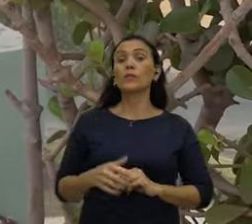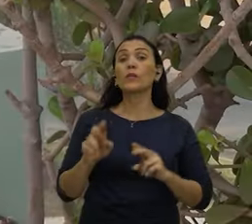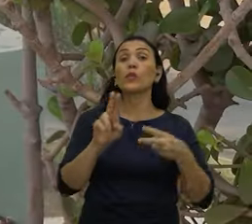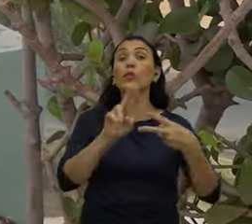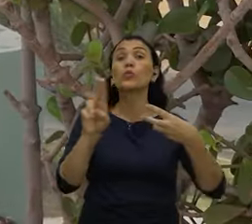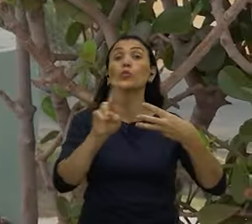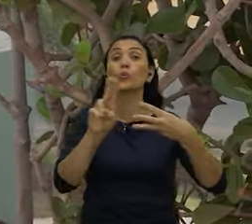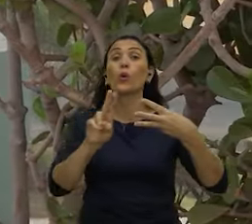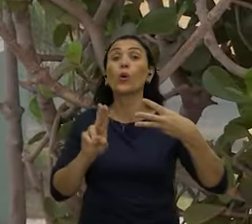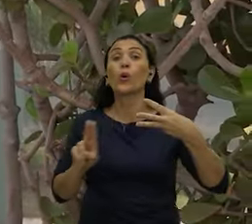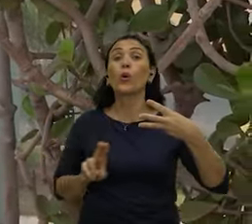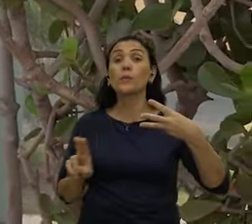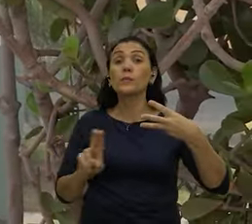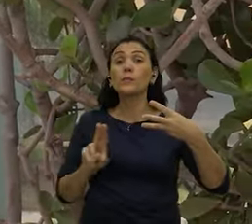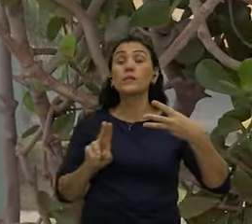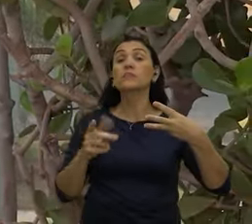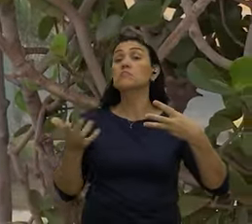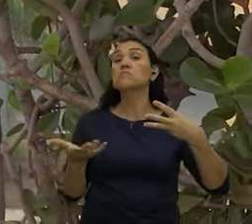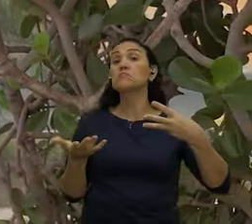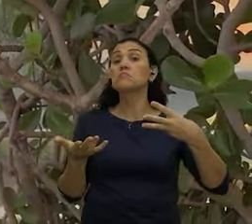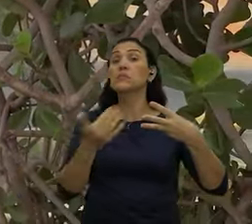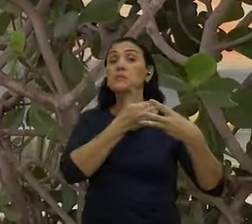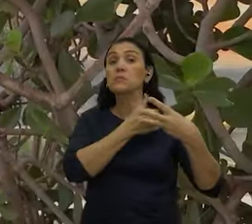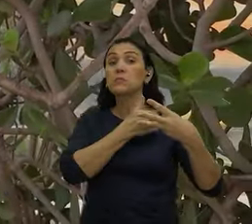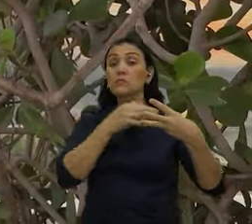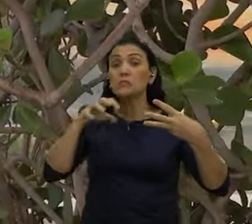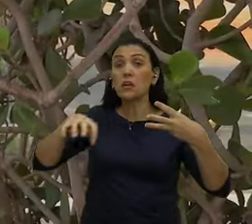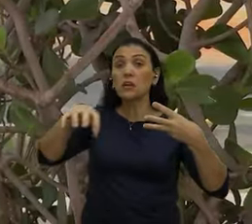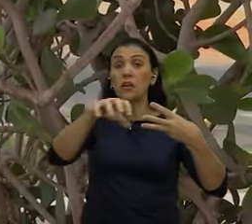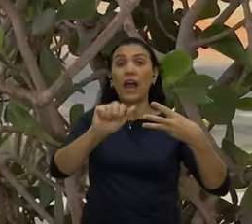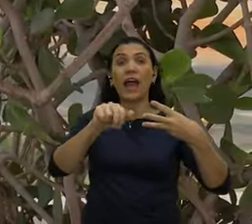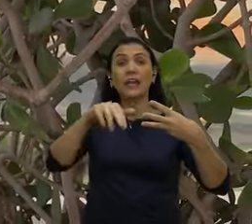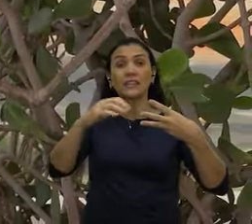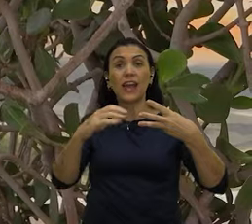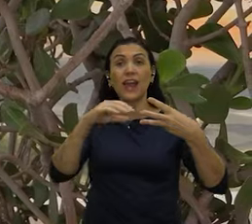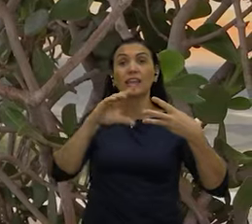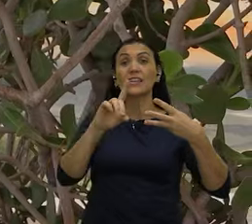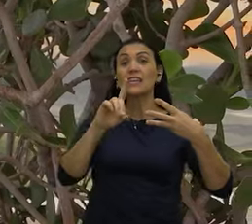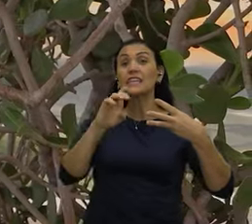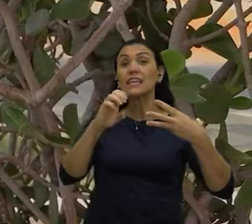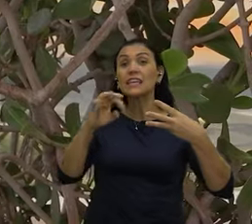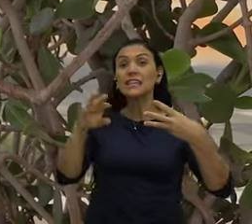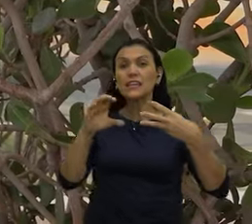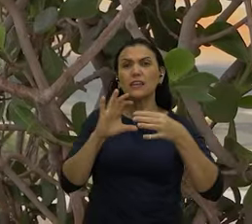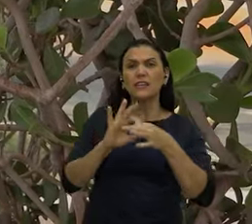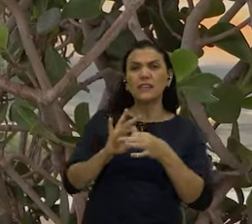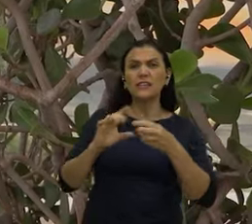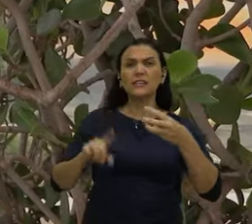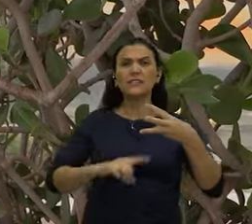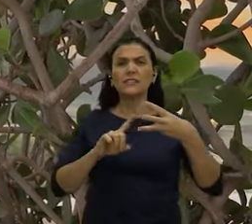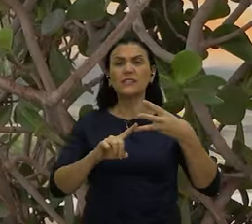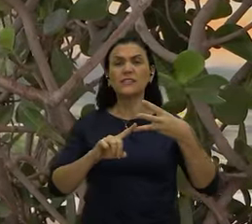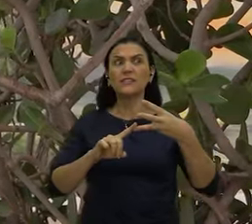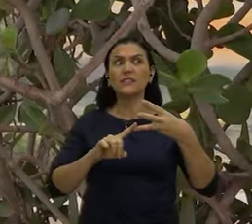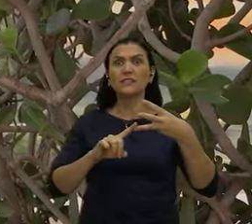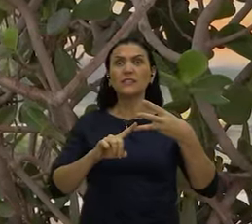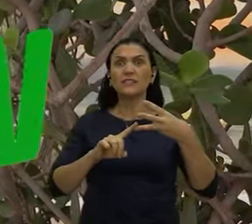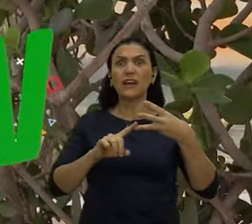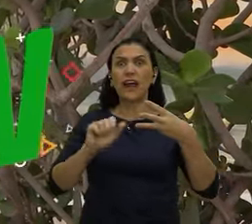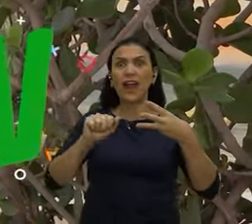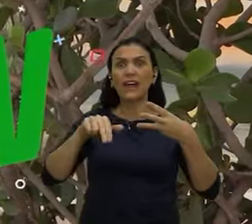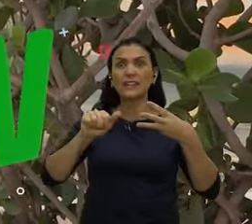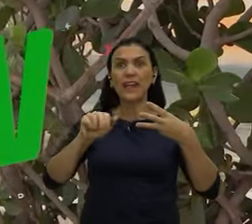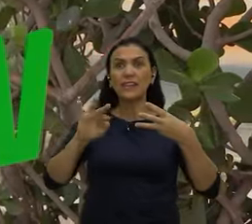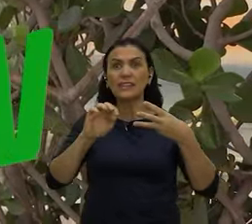Me diga o nome de três agências reguladoras em 5 segundos. A ANAC, o DETRAN e... A Intel?